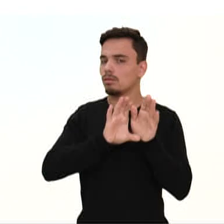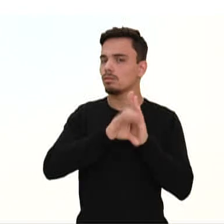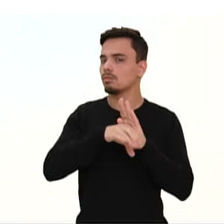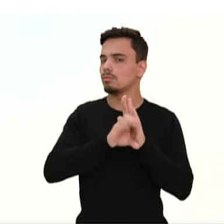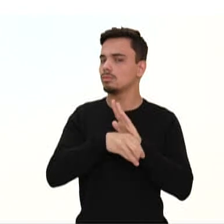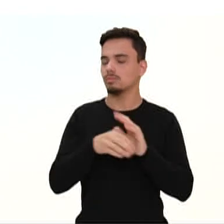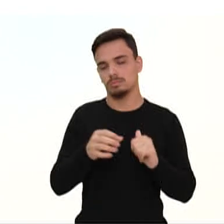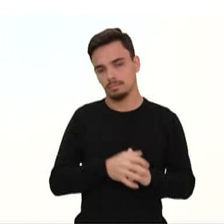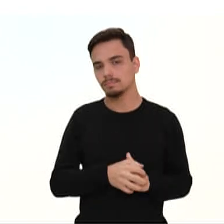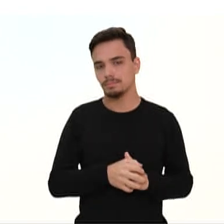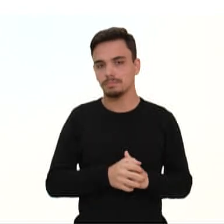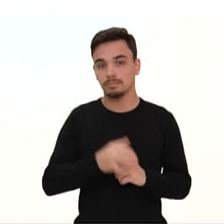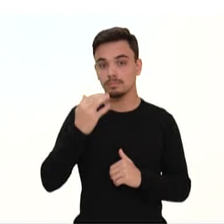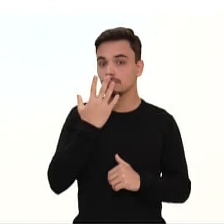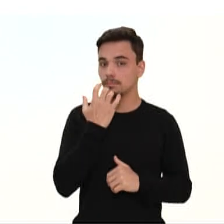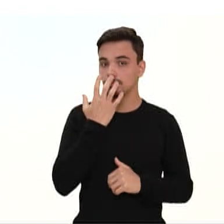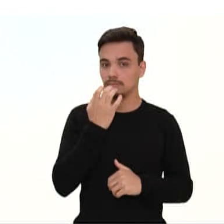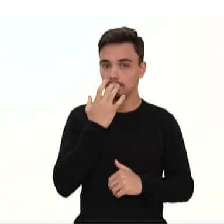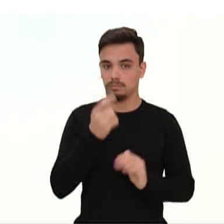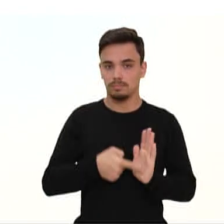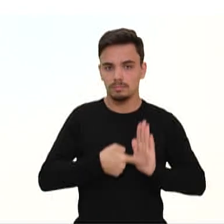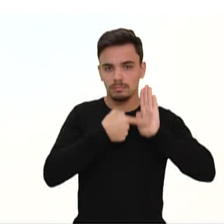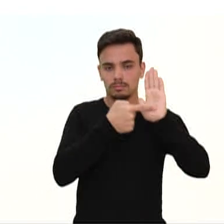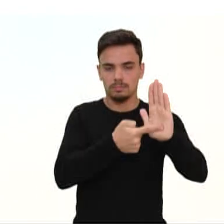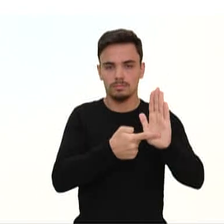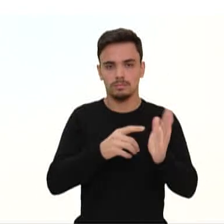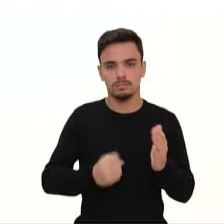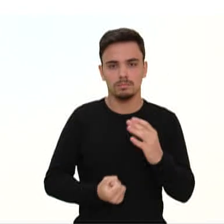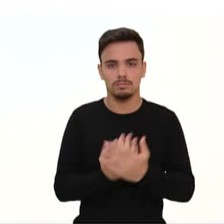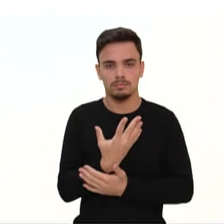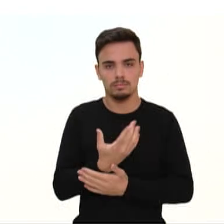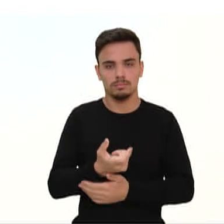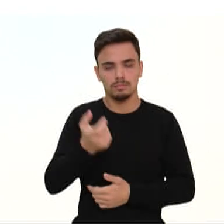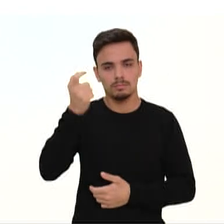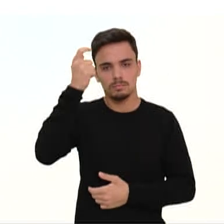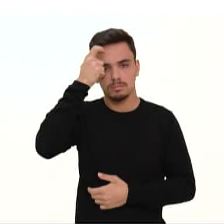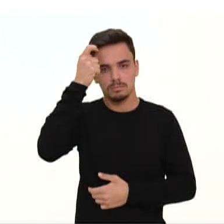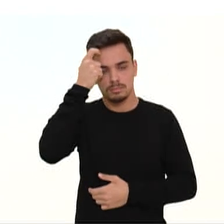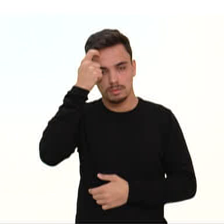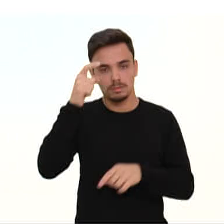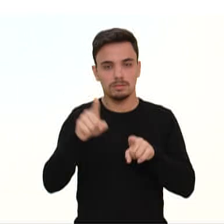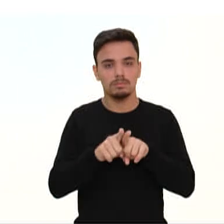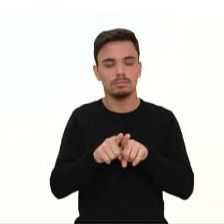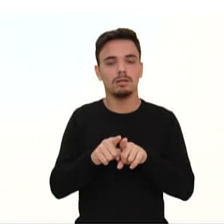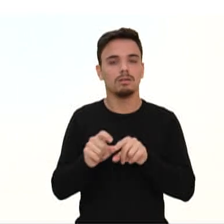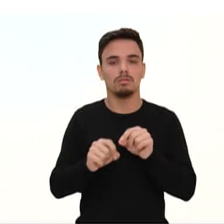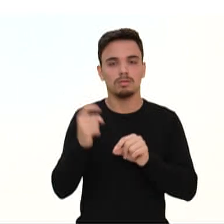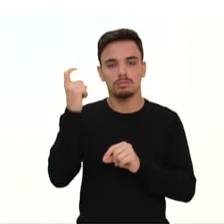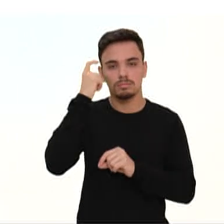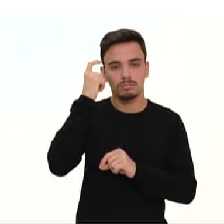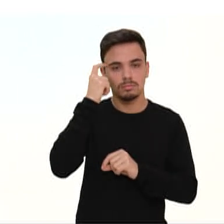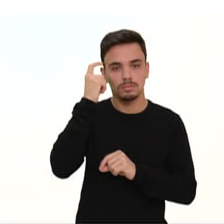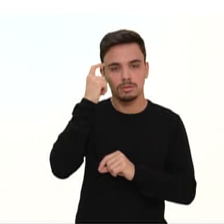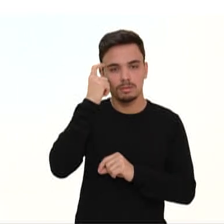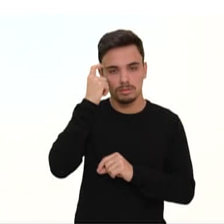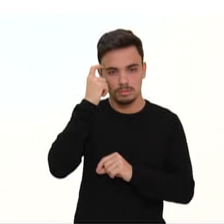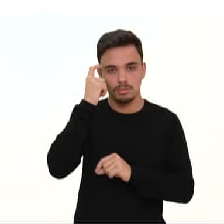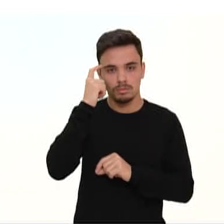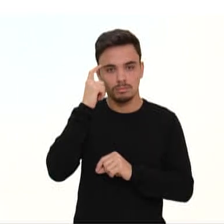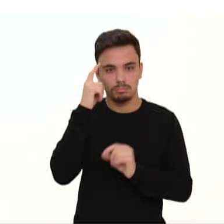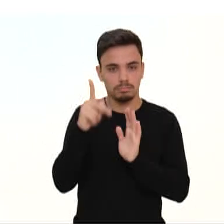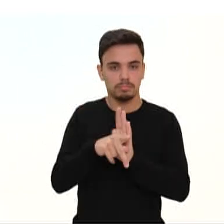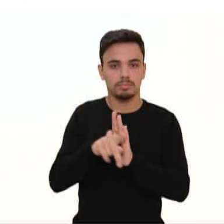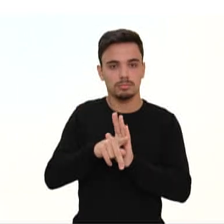conceitos. Nietzsche destacou a origem inconsciente e irracional do nosso consciente e dos